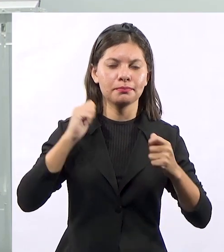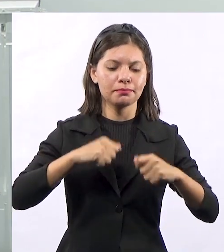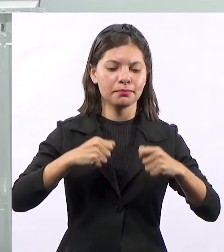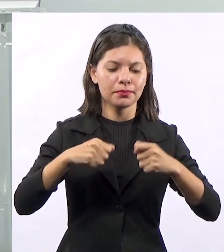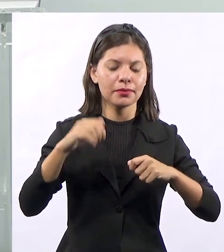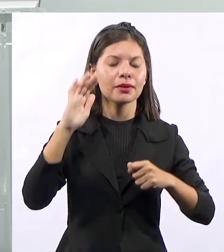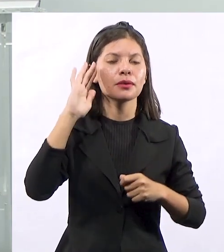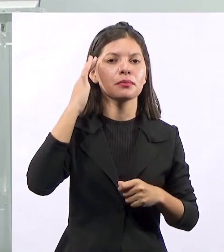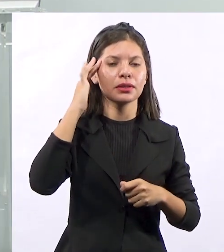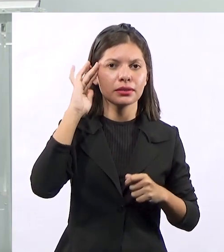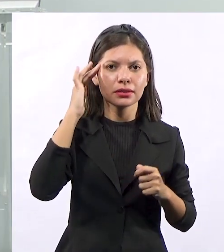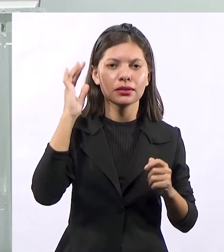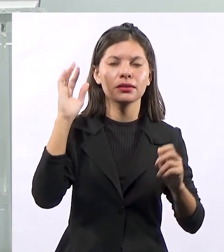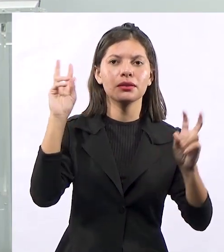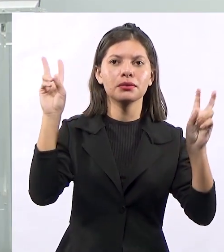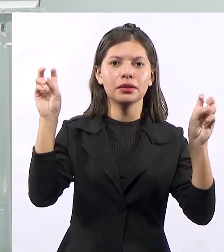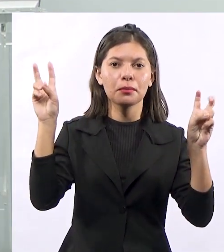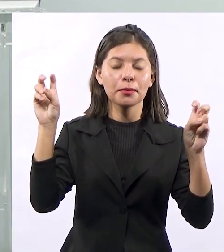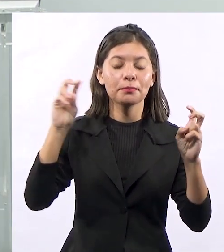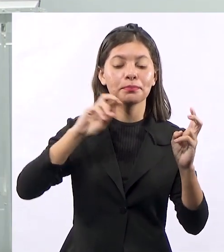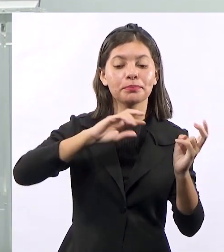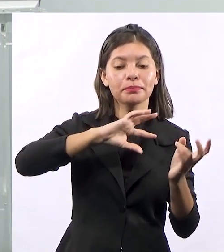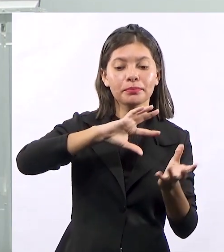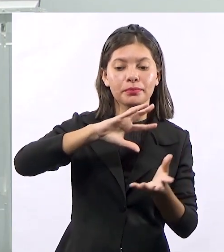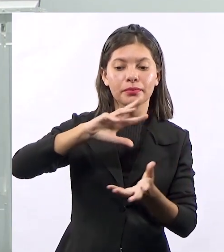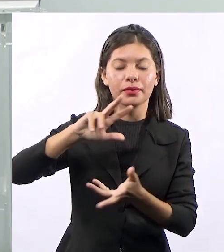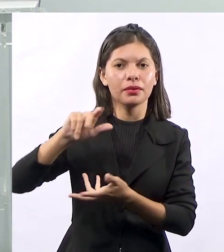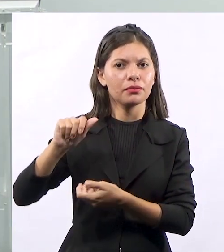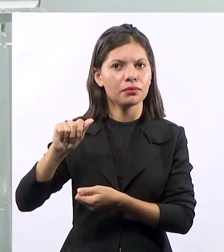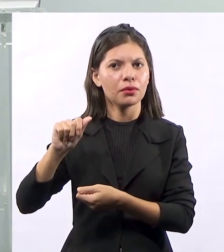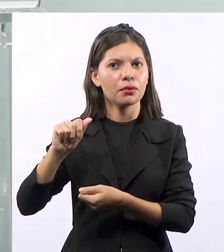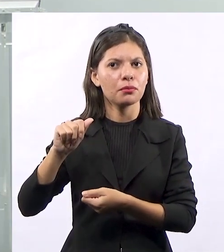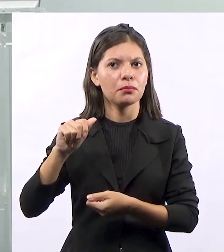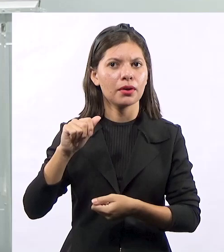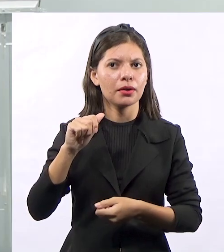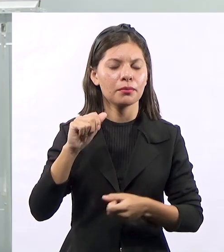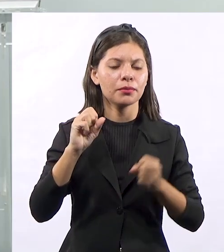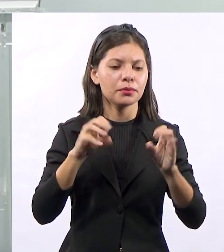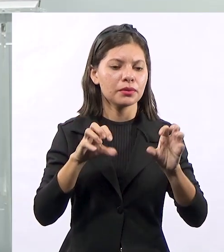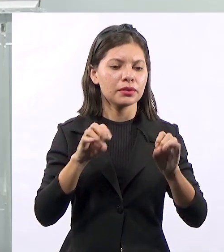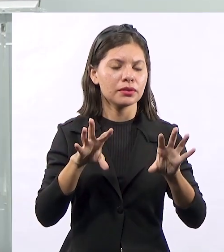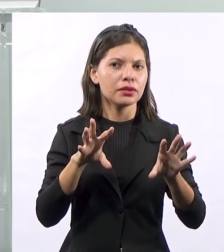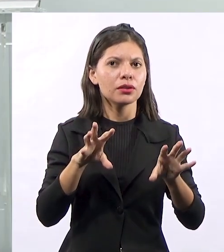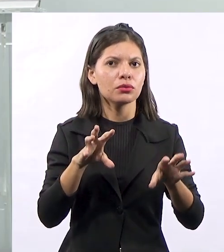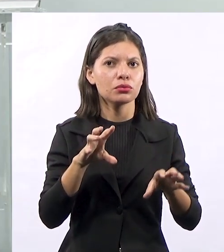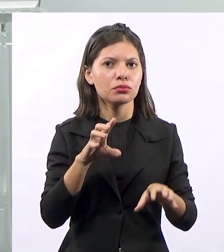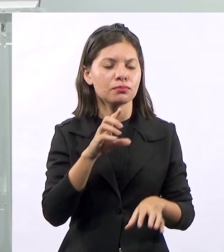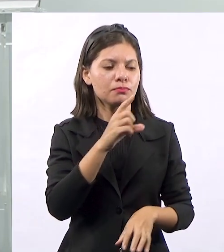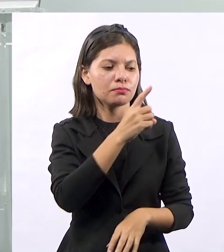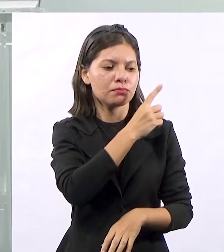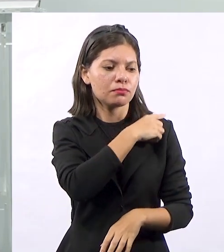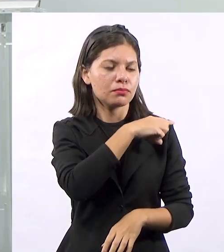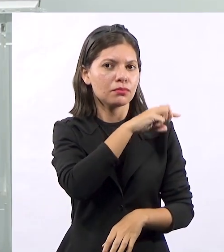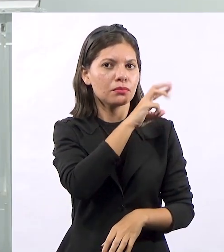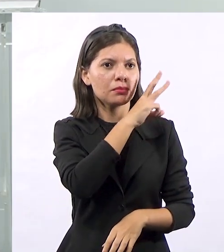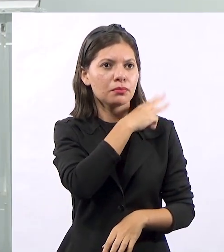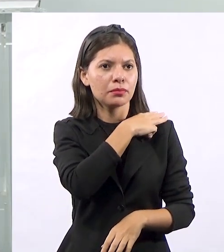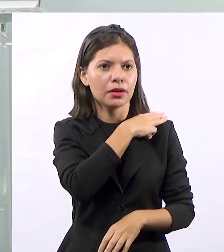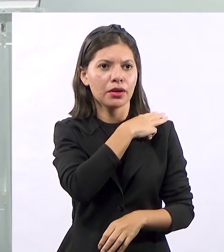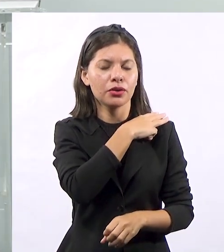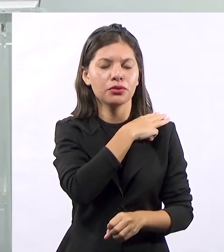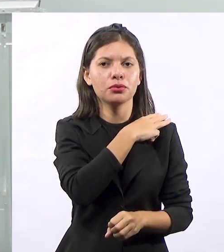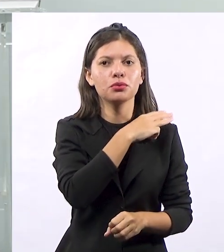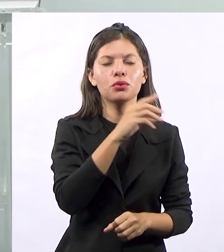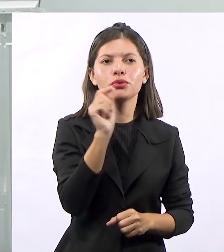de reforma do ensino médio, eu tenho que apresentar o que é o ensino médio, o que é a reforma do ensino médio,